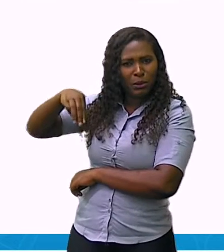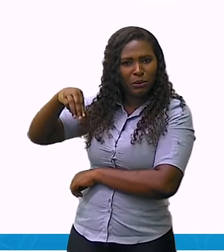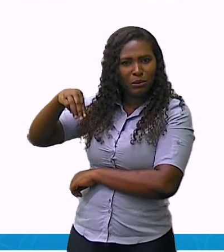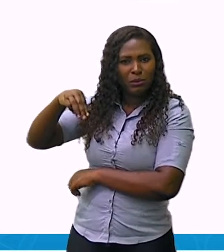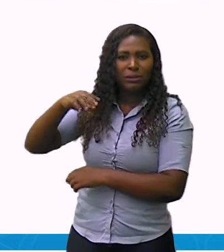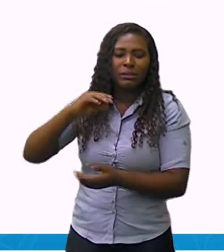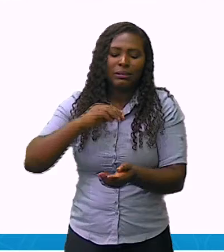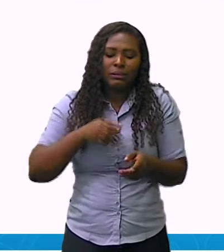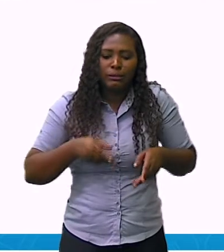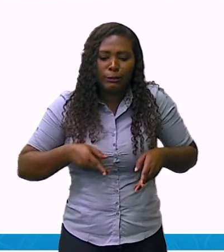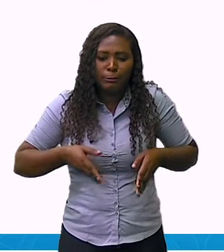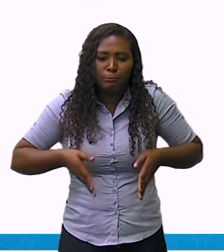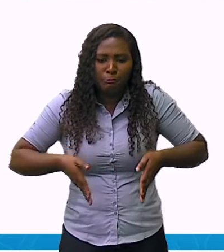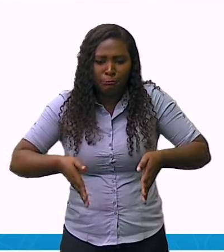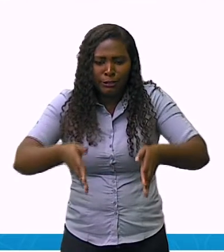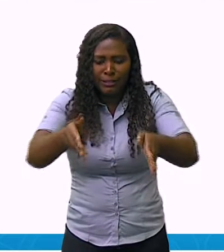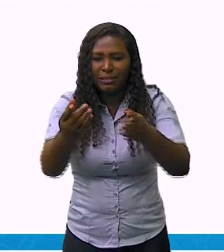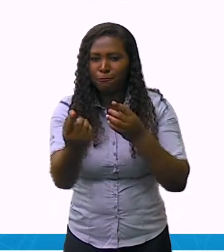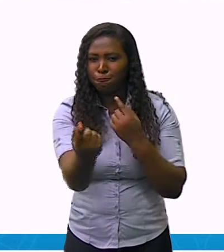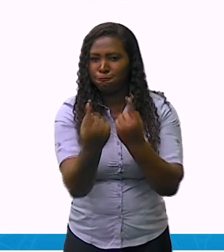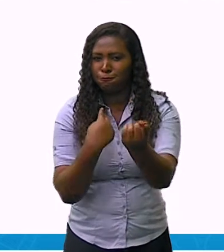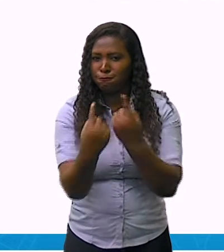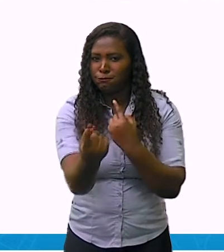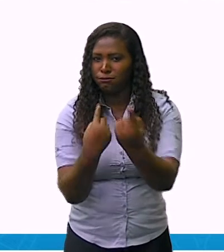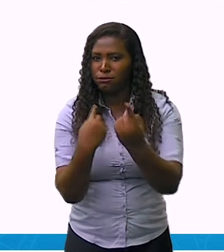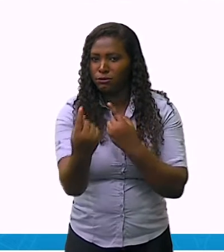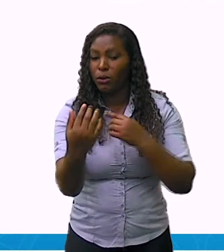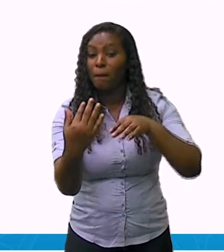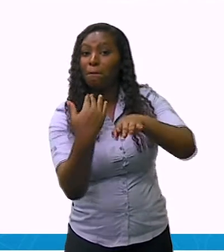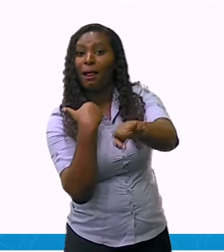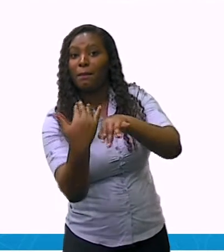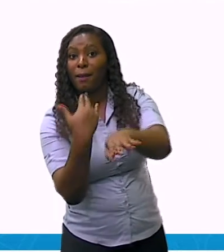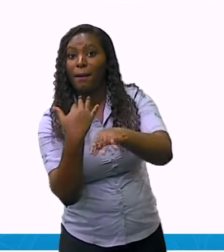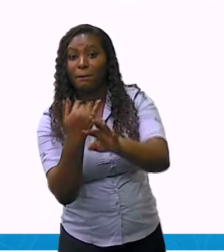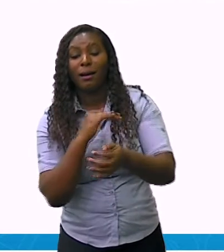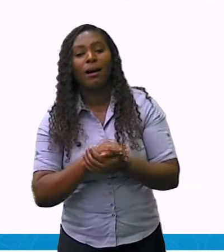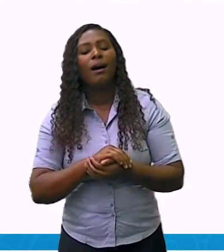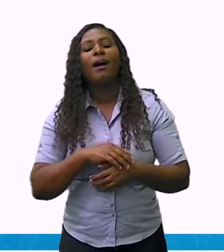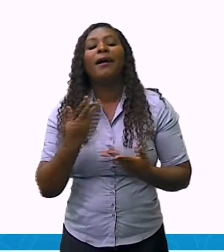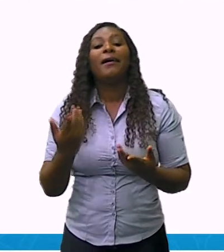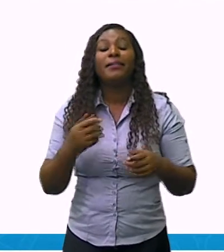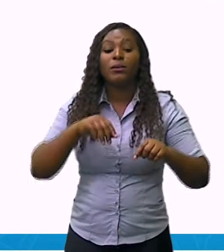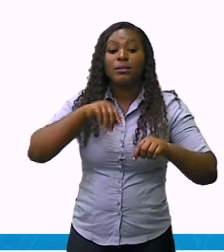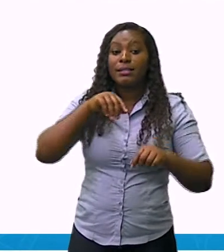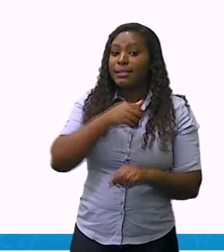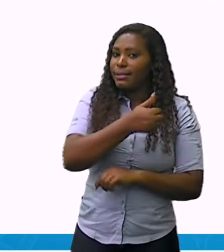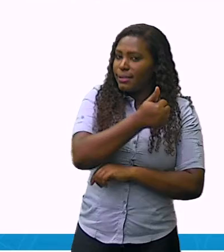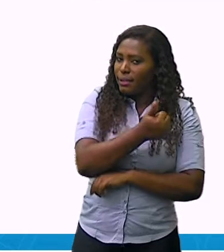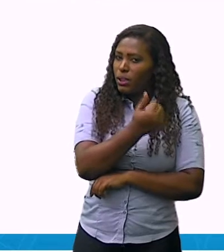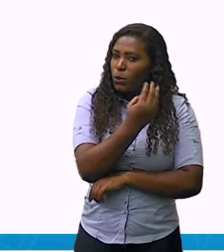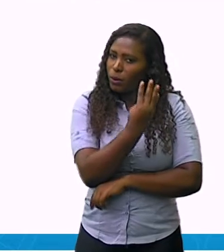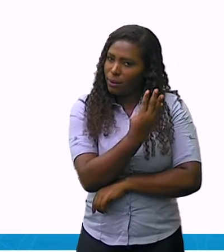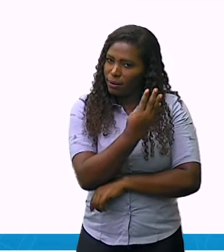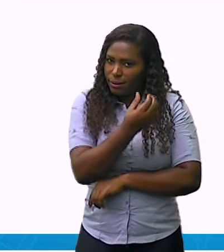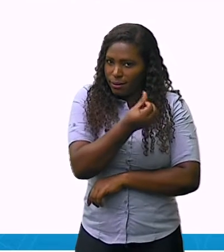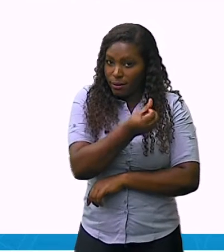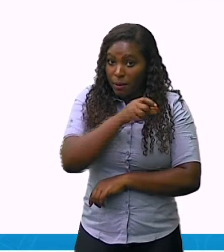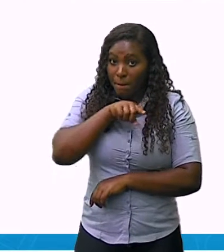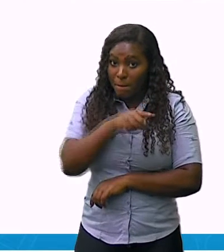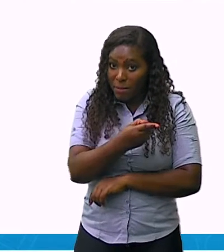que 146 mil são rodovias federais e